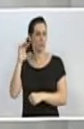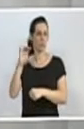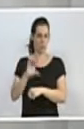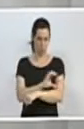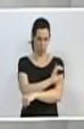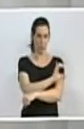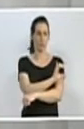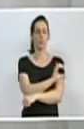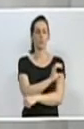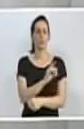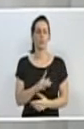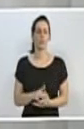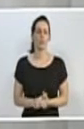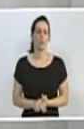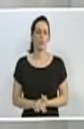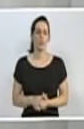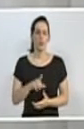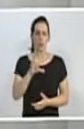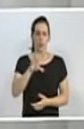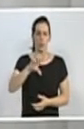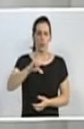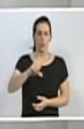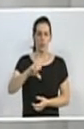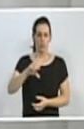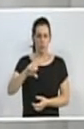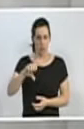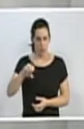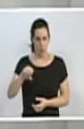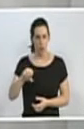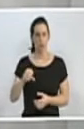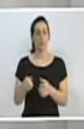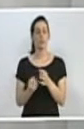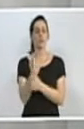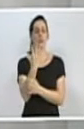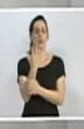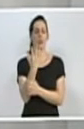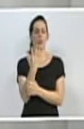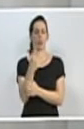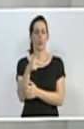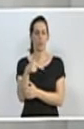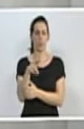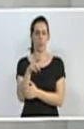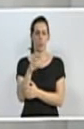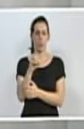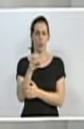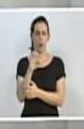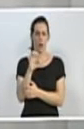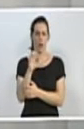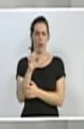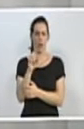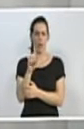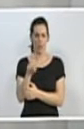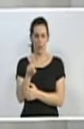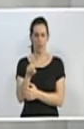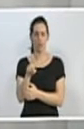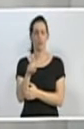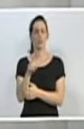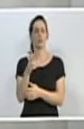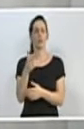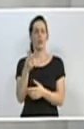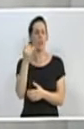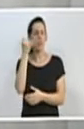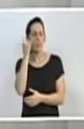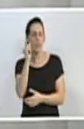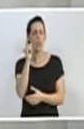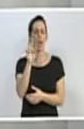Central. Em 1999, foi implantado o PROERD, o Programa Educacional de Resistência às